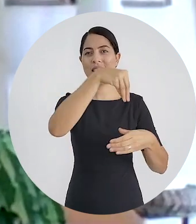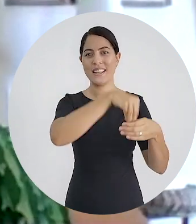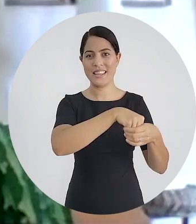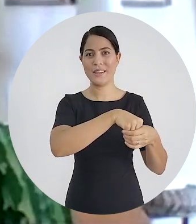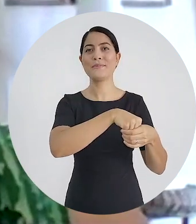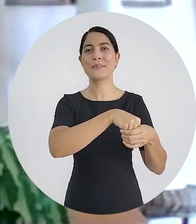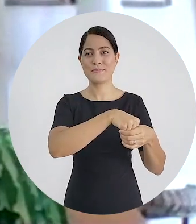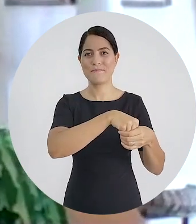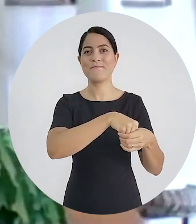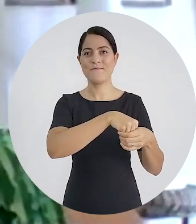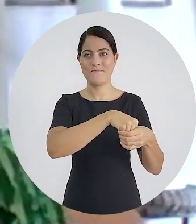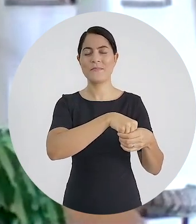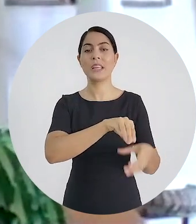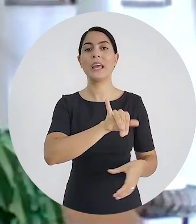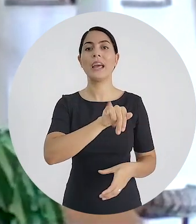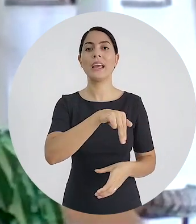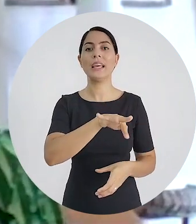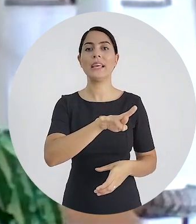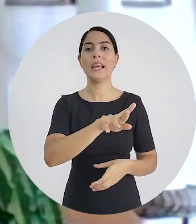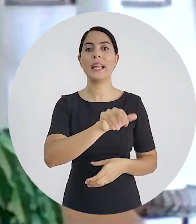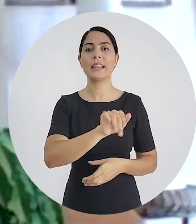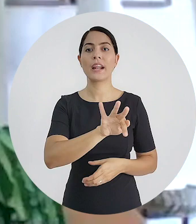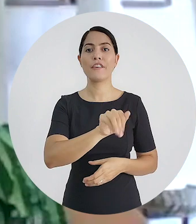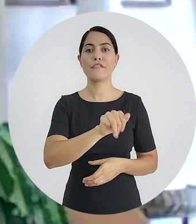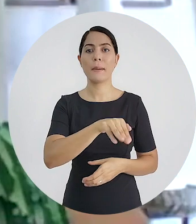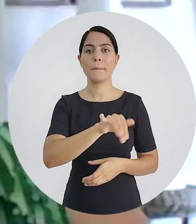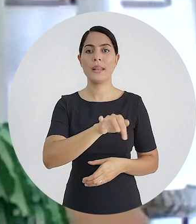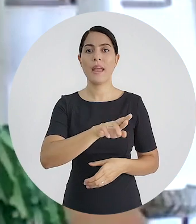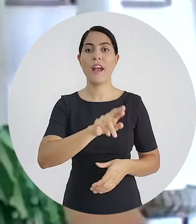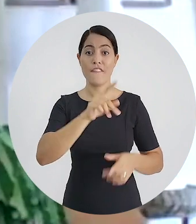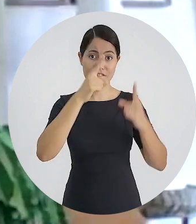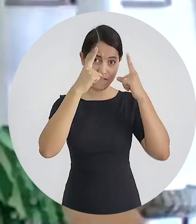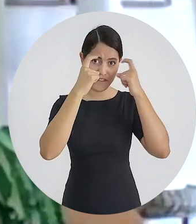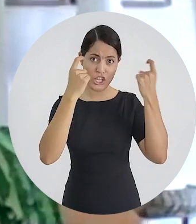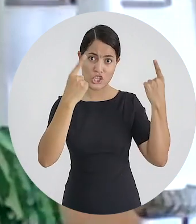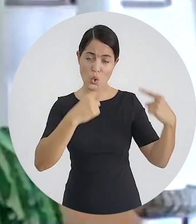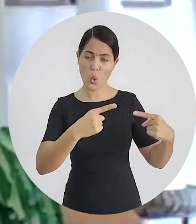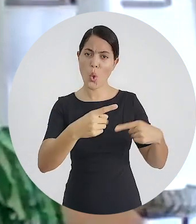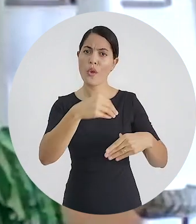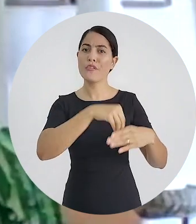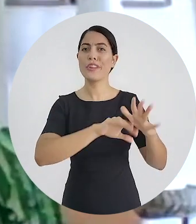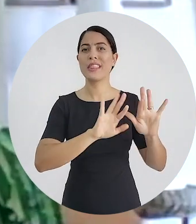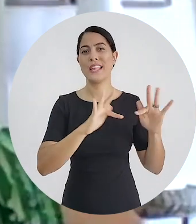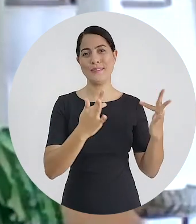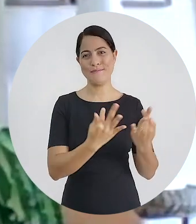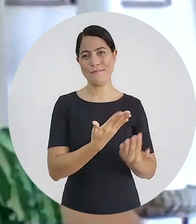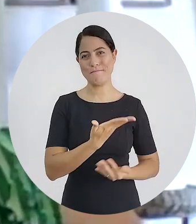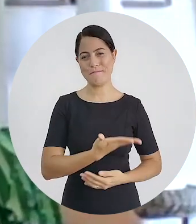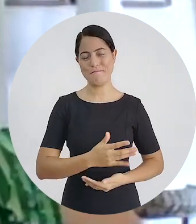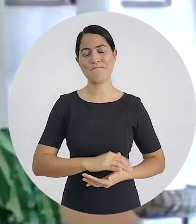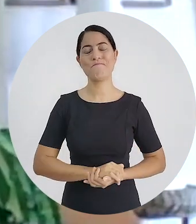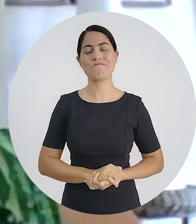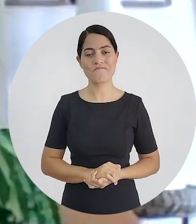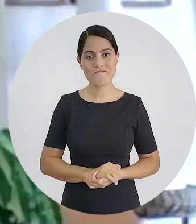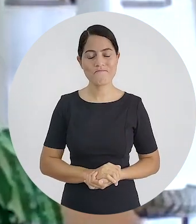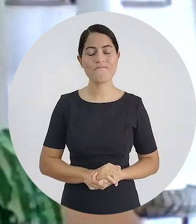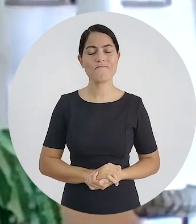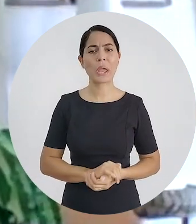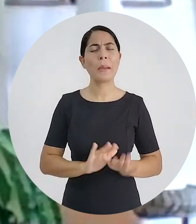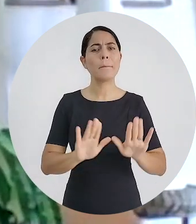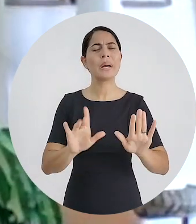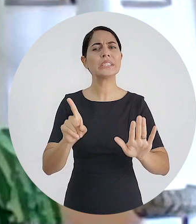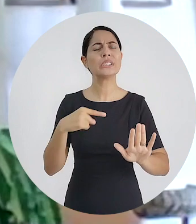A violência foi intrafamiliar. E o que se percebe é a